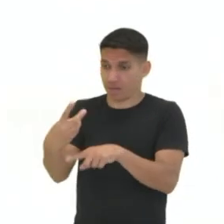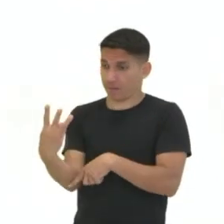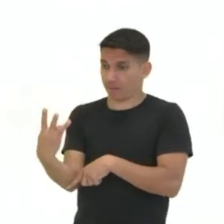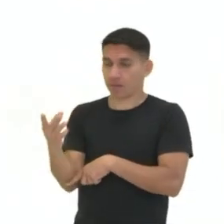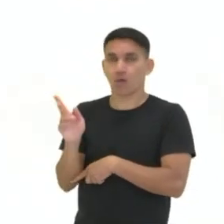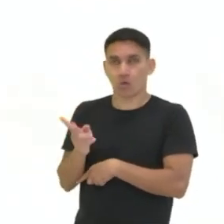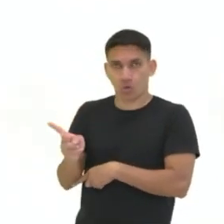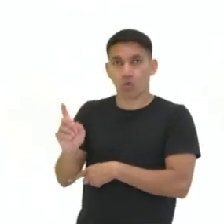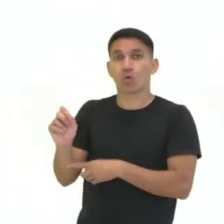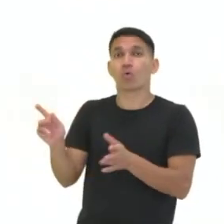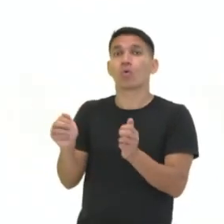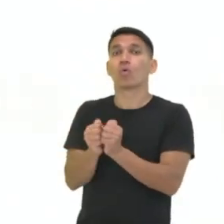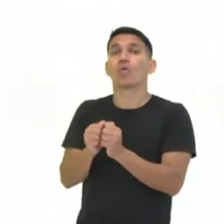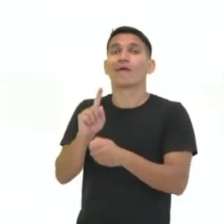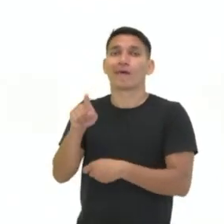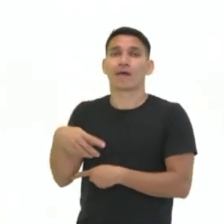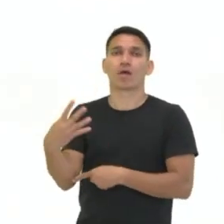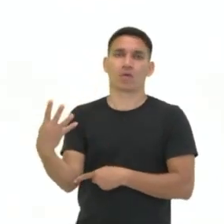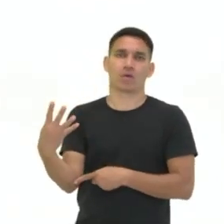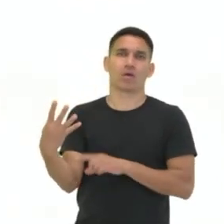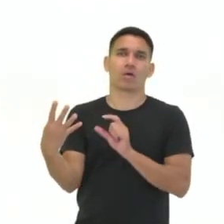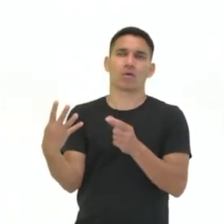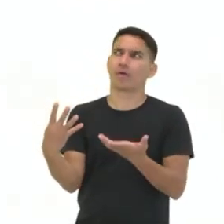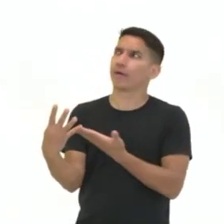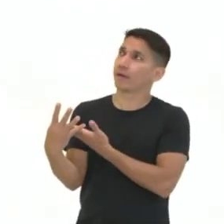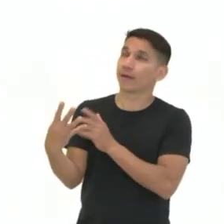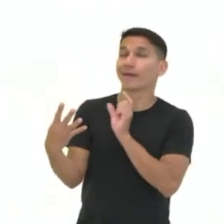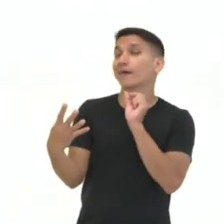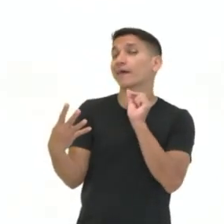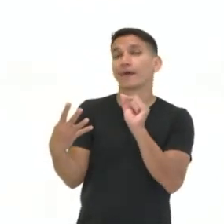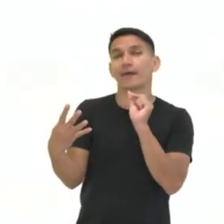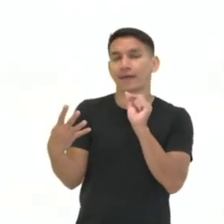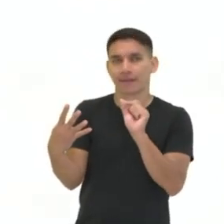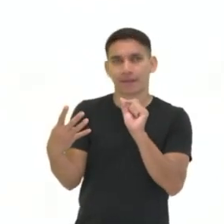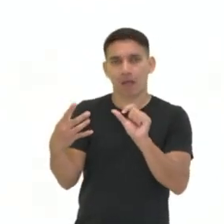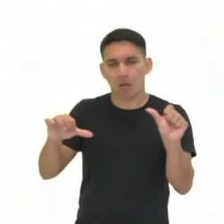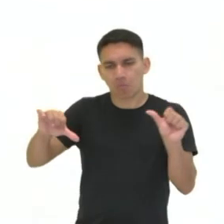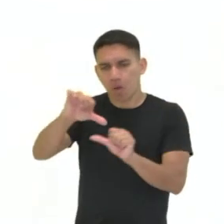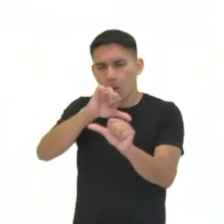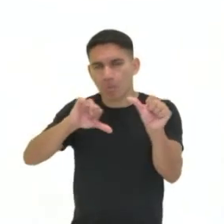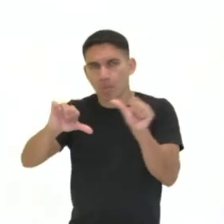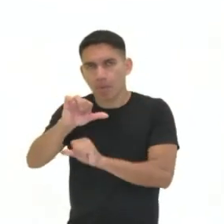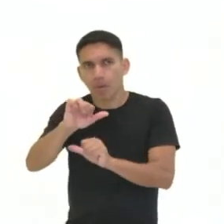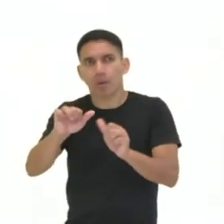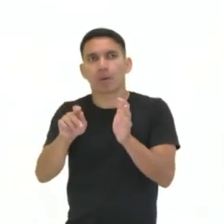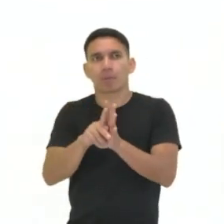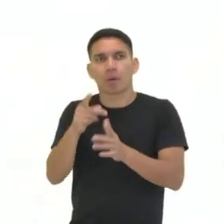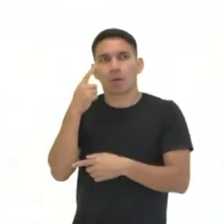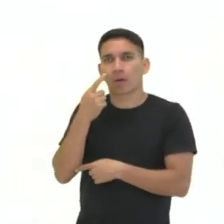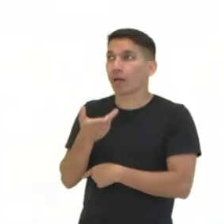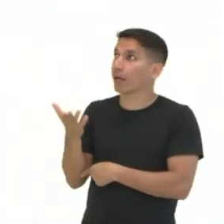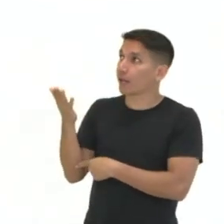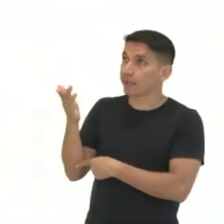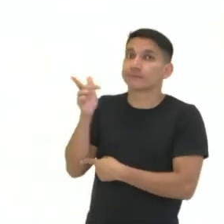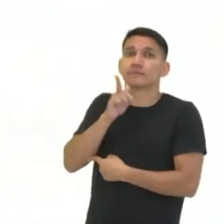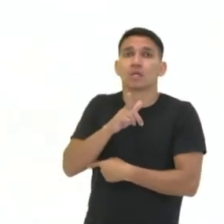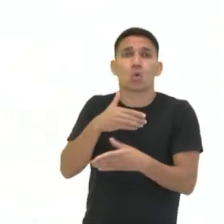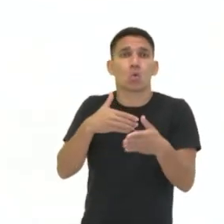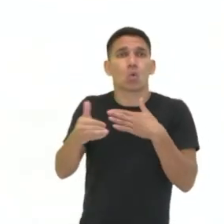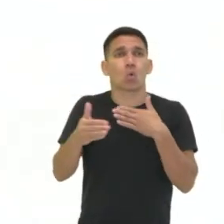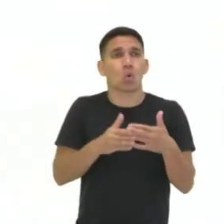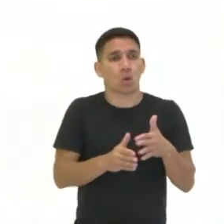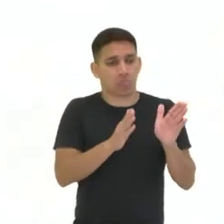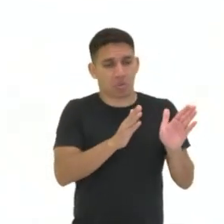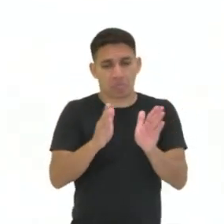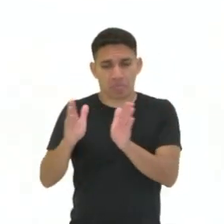sobraram, vão ser 4. Então, nesse caso aqui, como as letras de per podem aparecer em qualquer